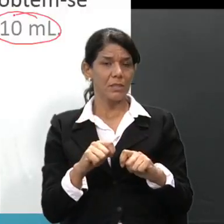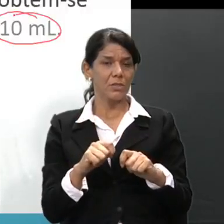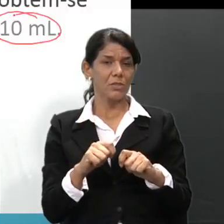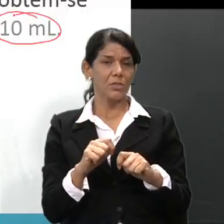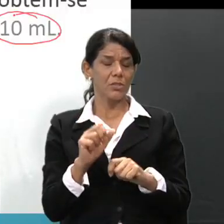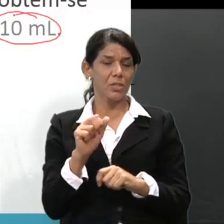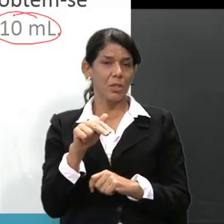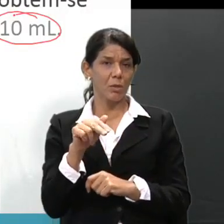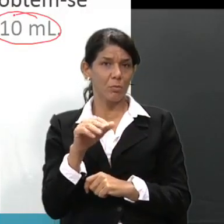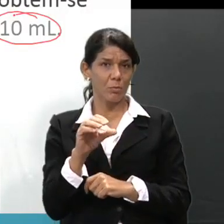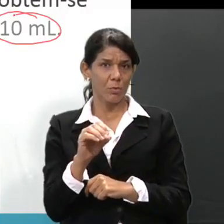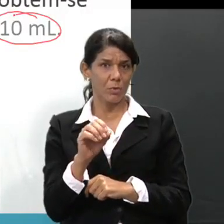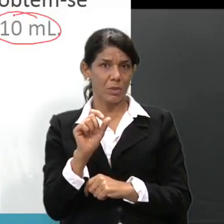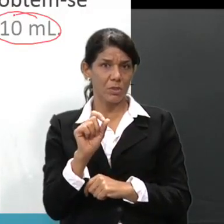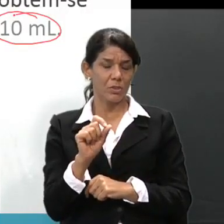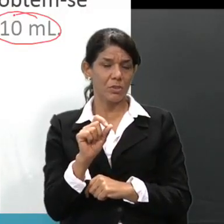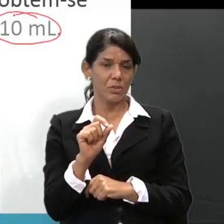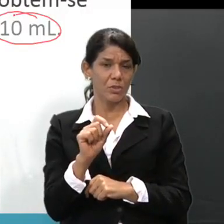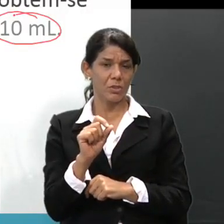frasco ampola de